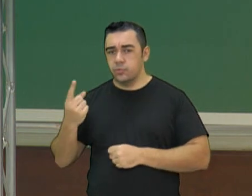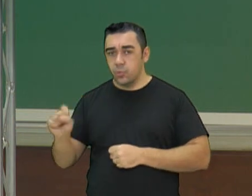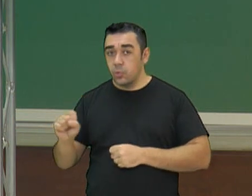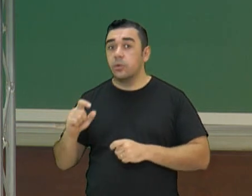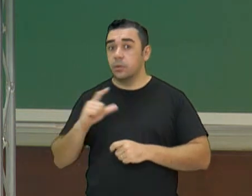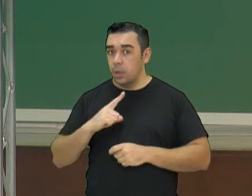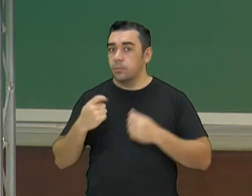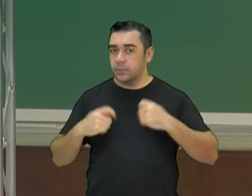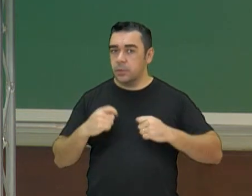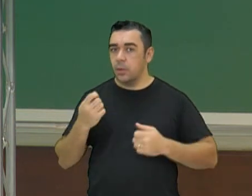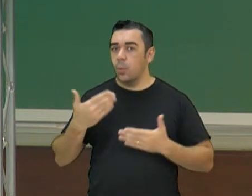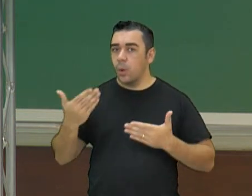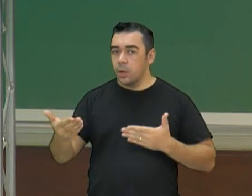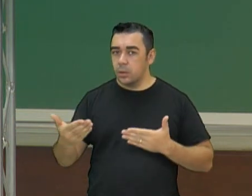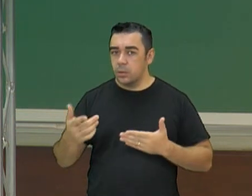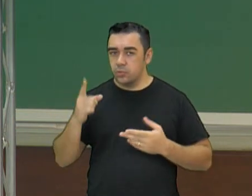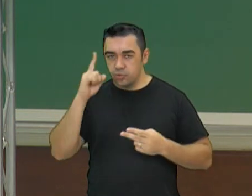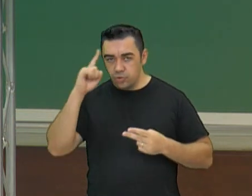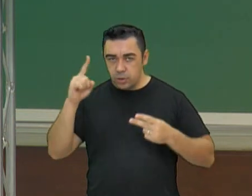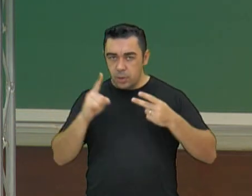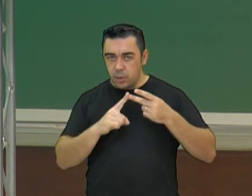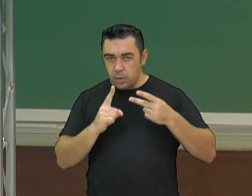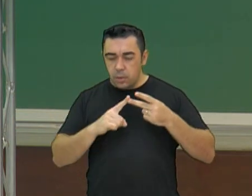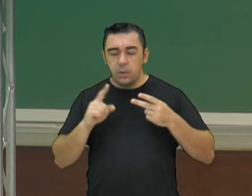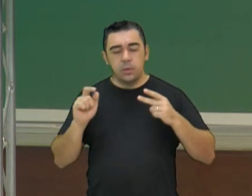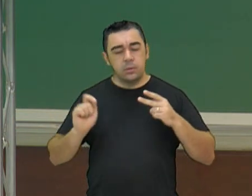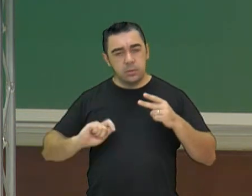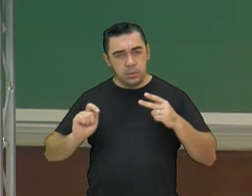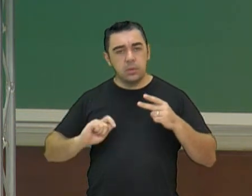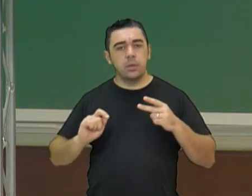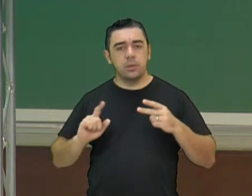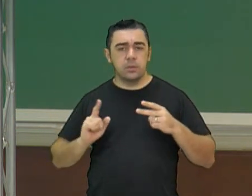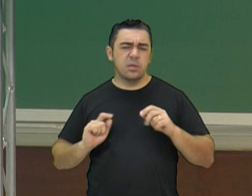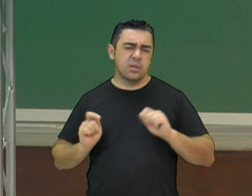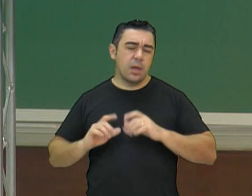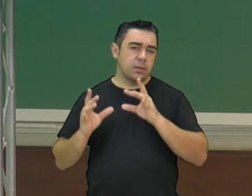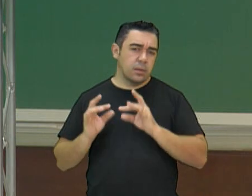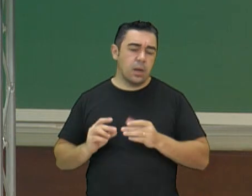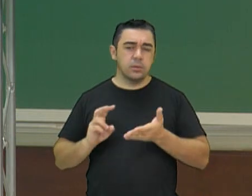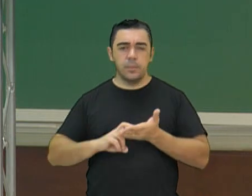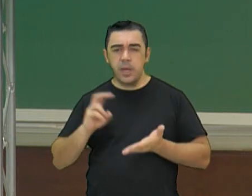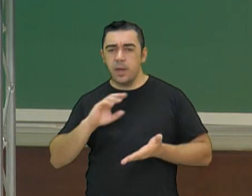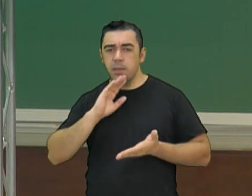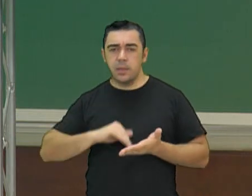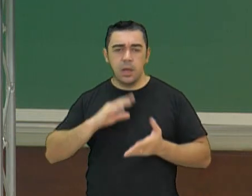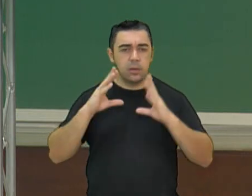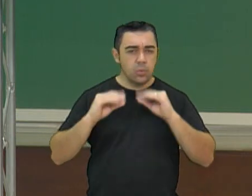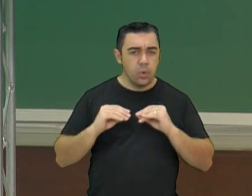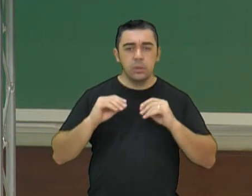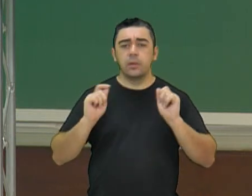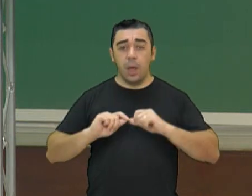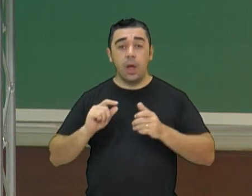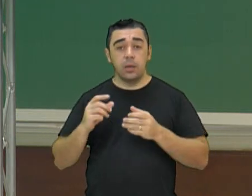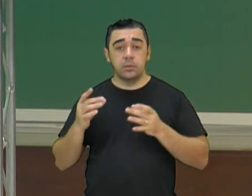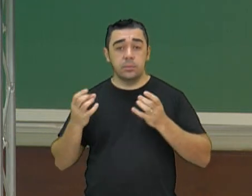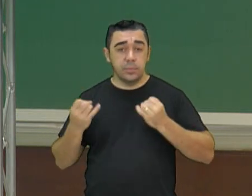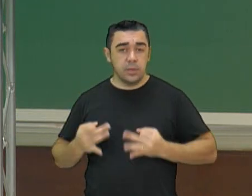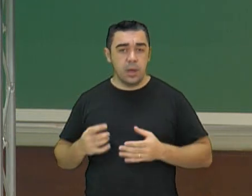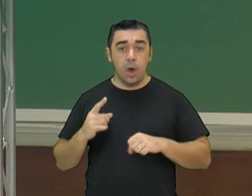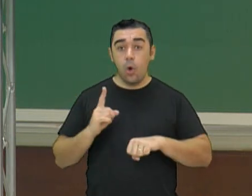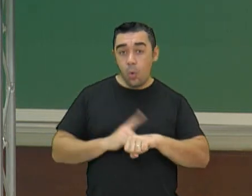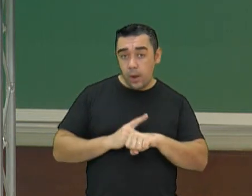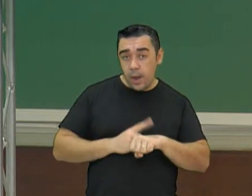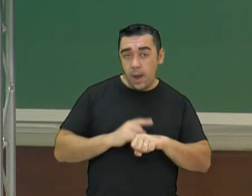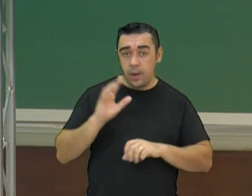o quando aconteceram. Né? Pode ser também, se quiser detalhar, às vezes de manhã, de tarde, de noite, tem gente que coloca até o horário